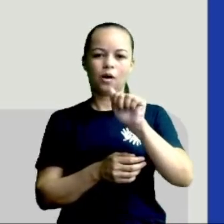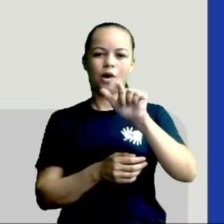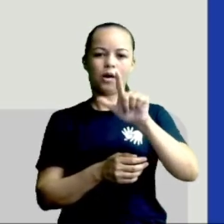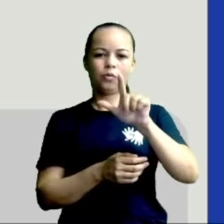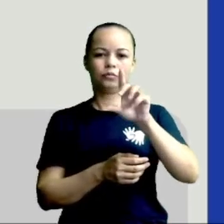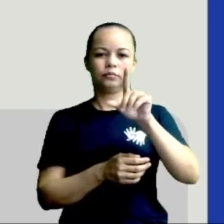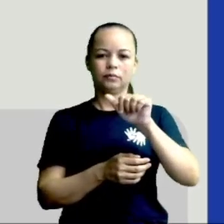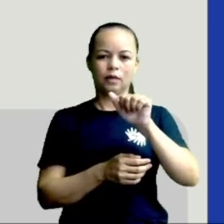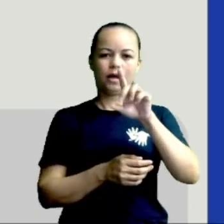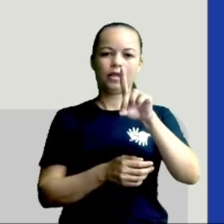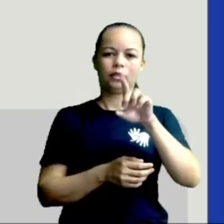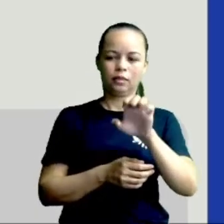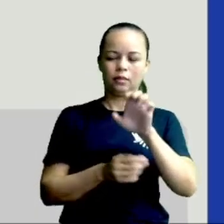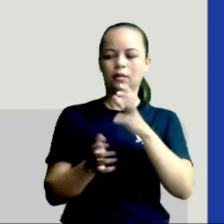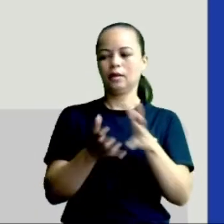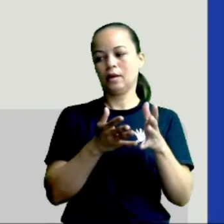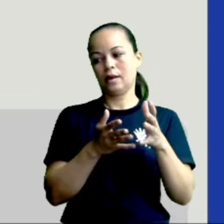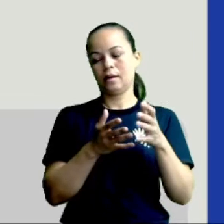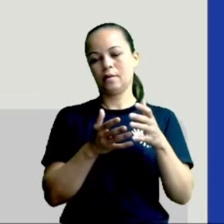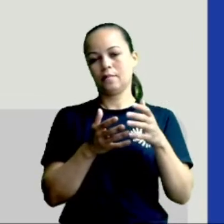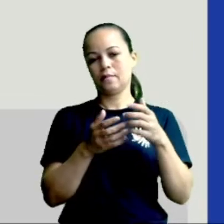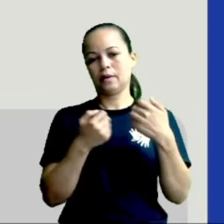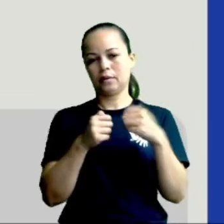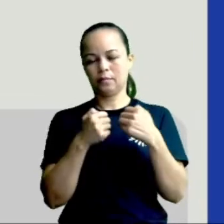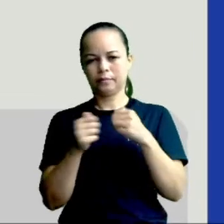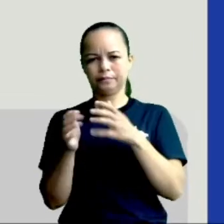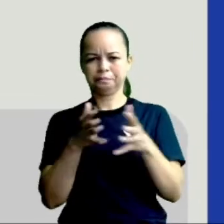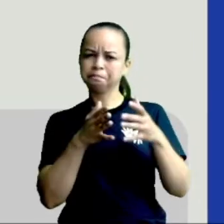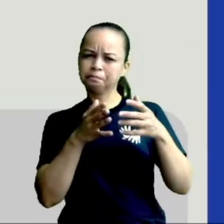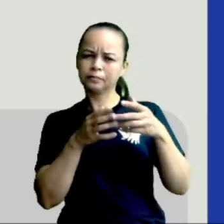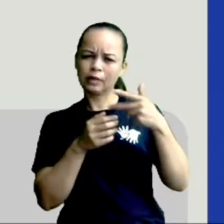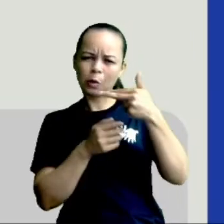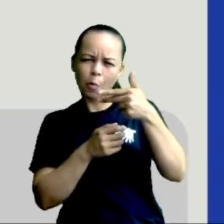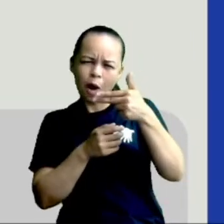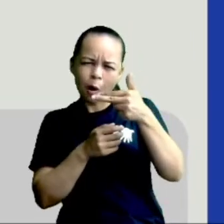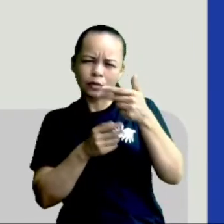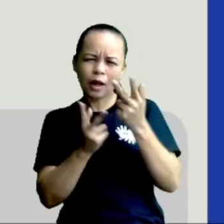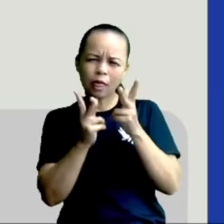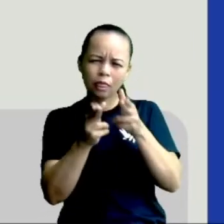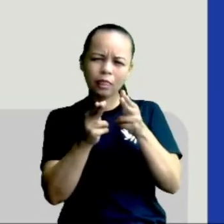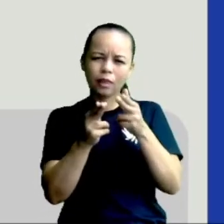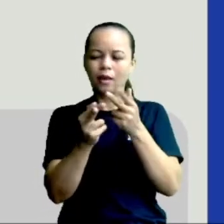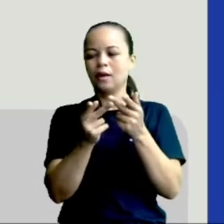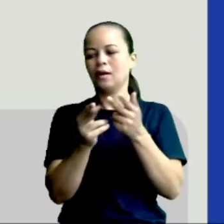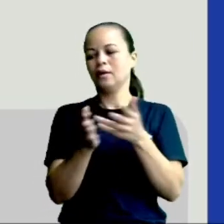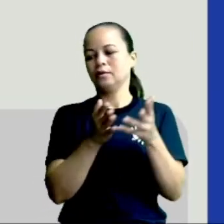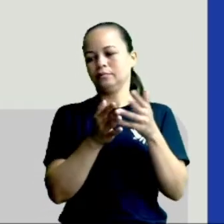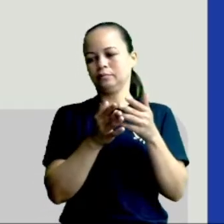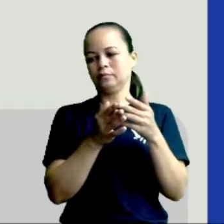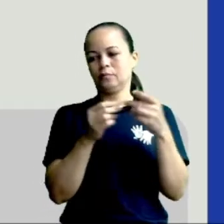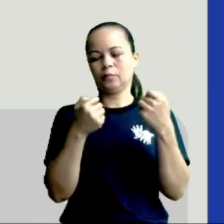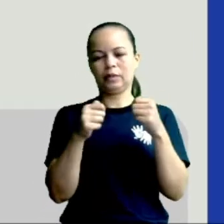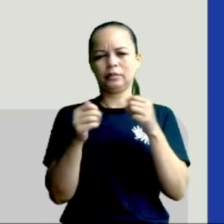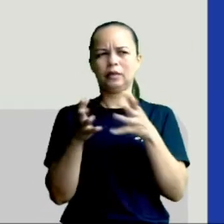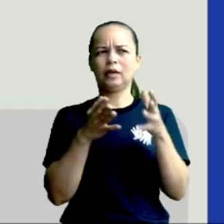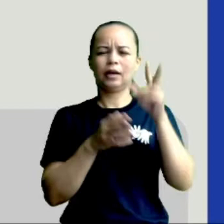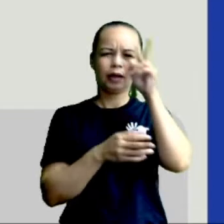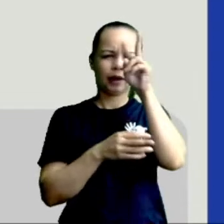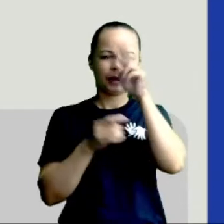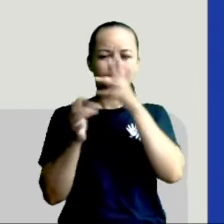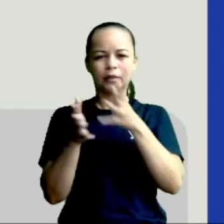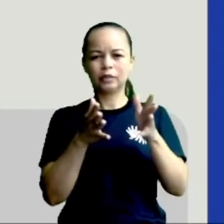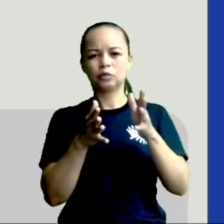tá então para se tratar de igualdade eu preciso aí ver o sinalzinho na das operações que a gente trabalhou durante